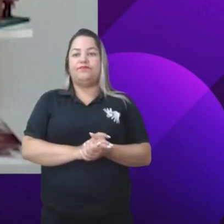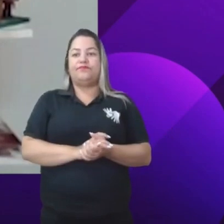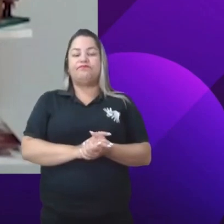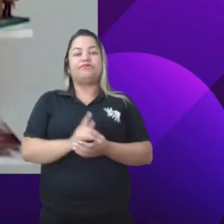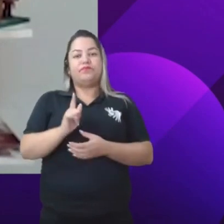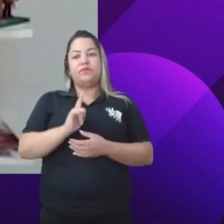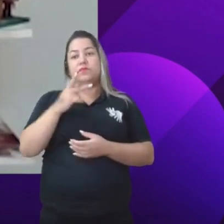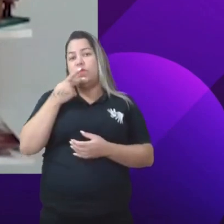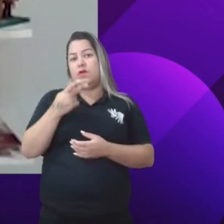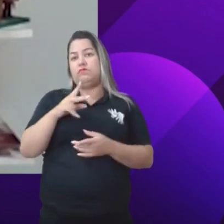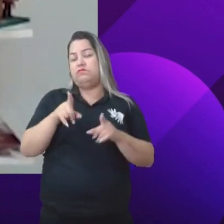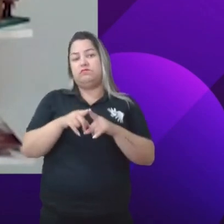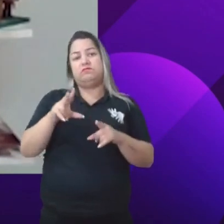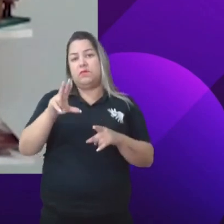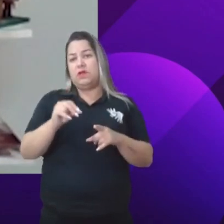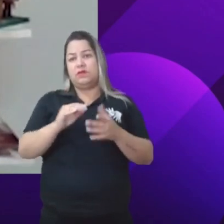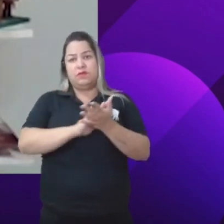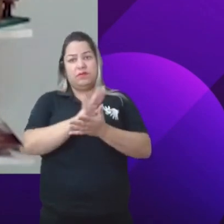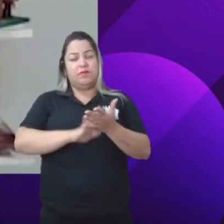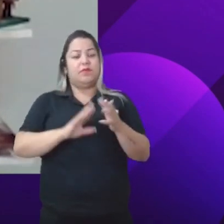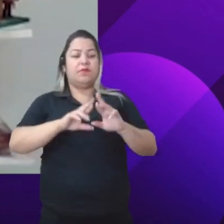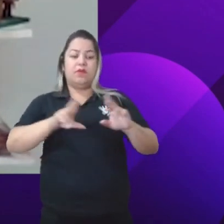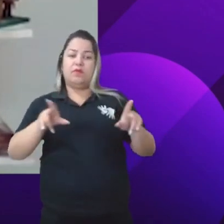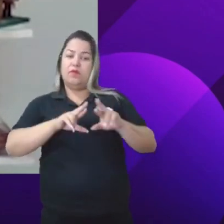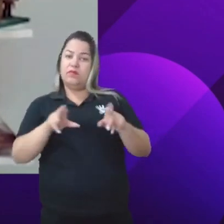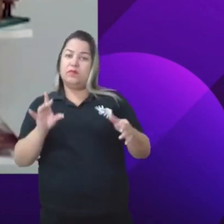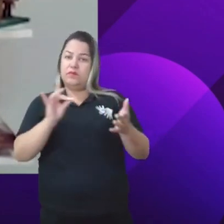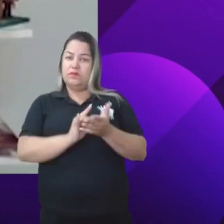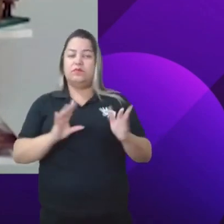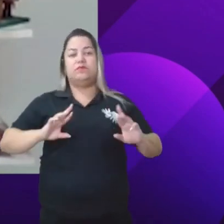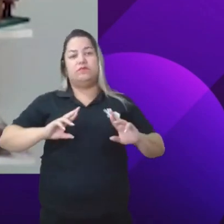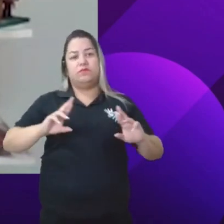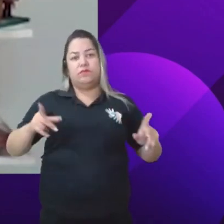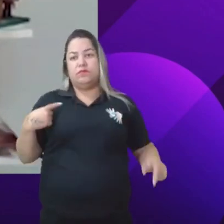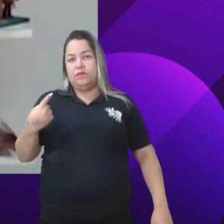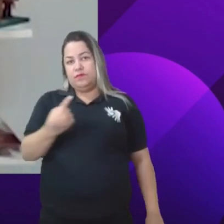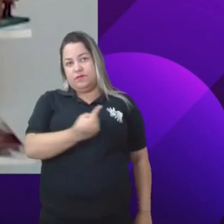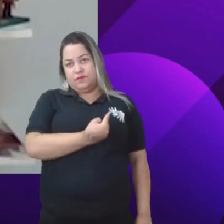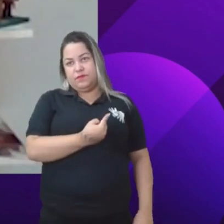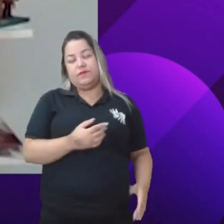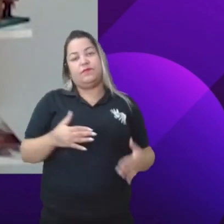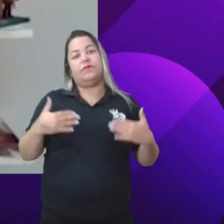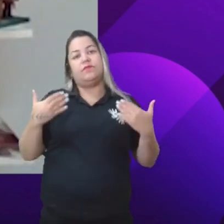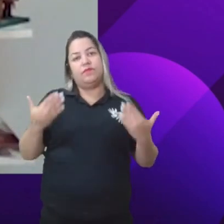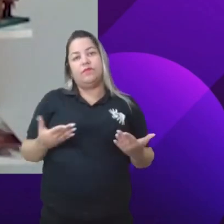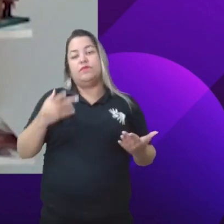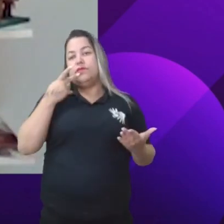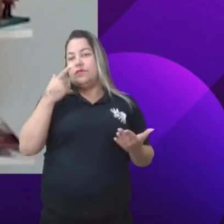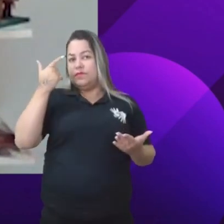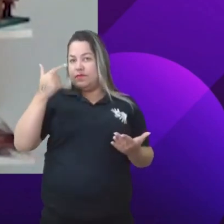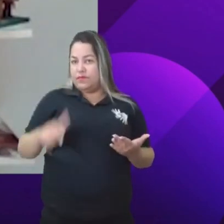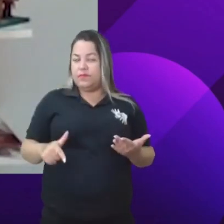gente tenha a dizer não impacte em nada, porque a realidade deles é diferente da nossa. Então, eu queria